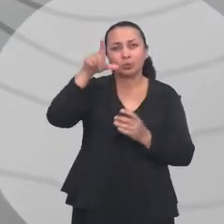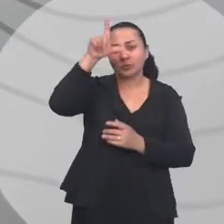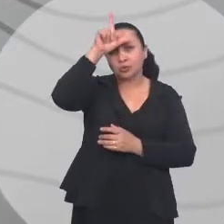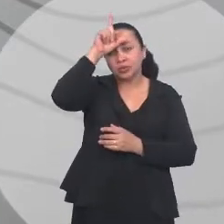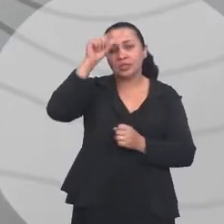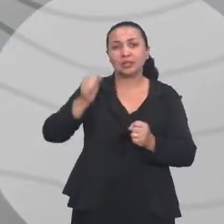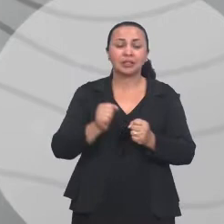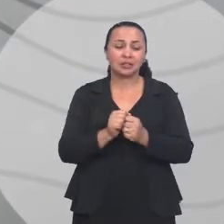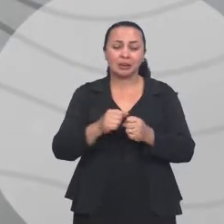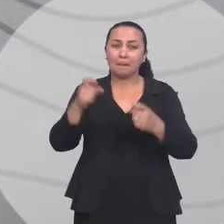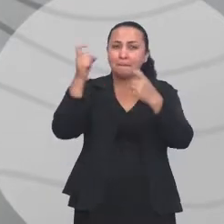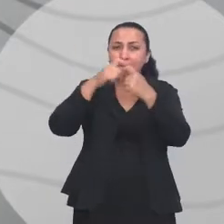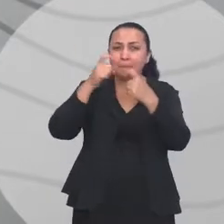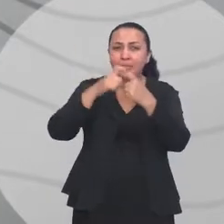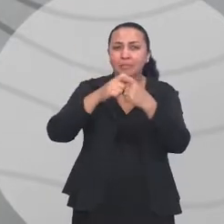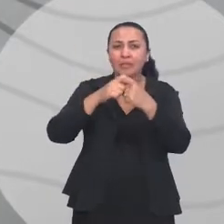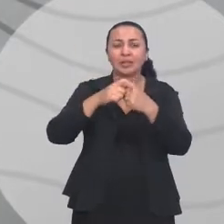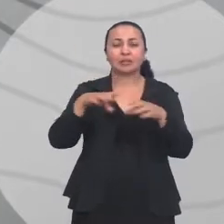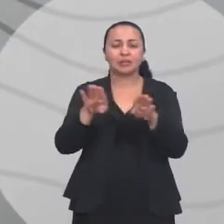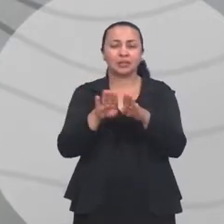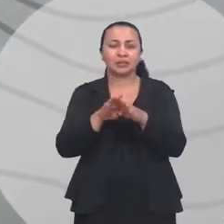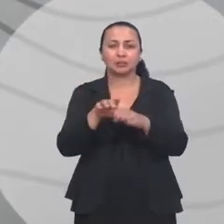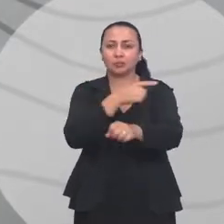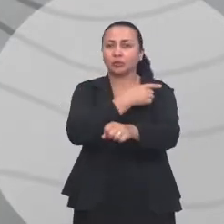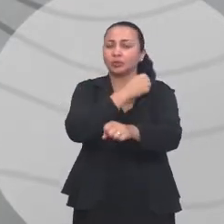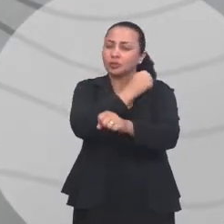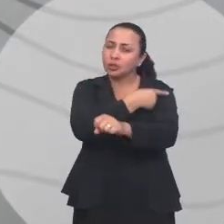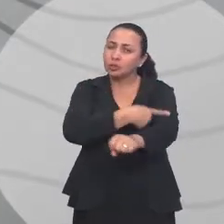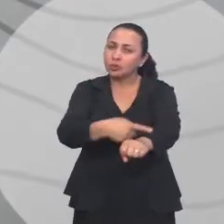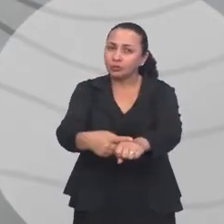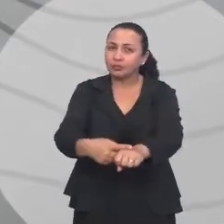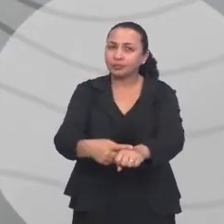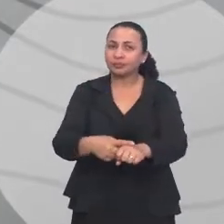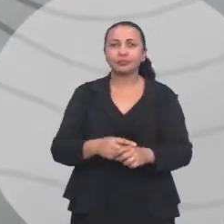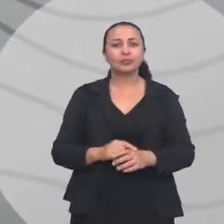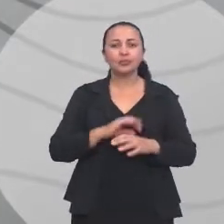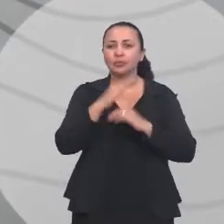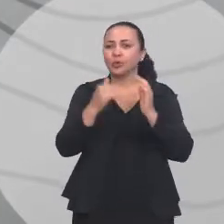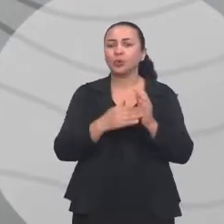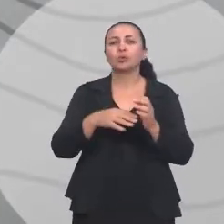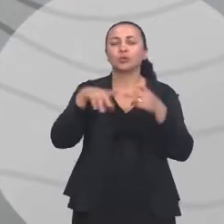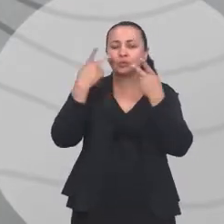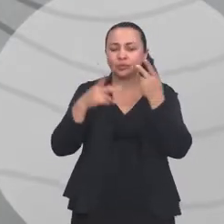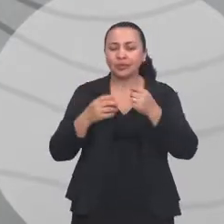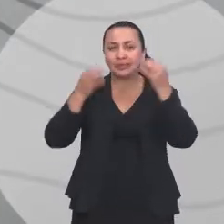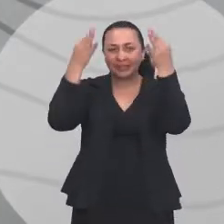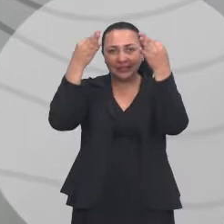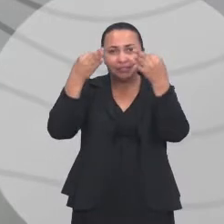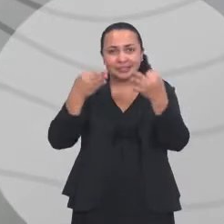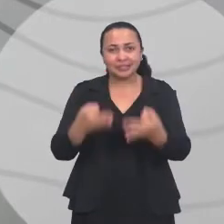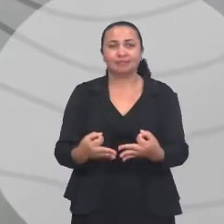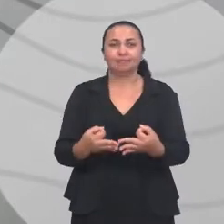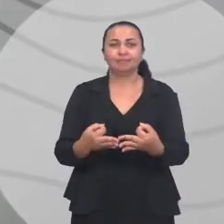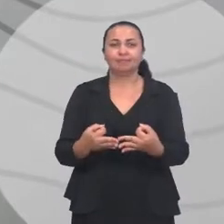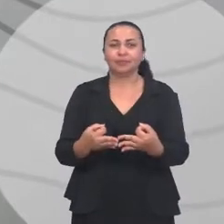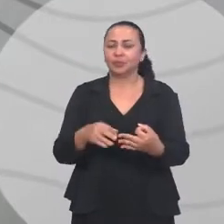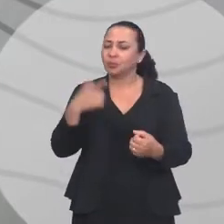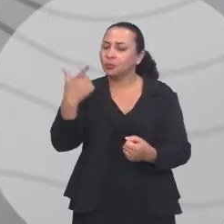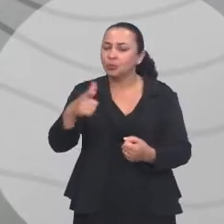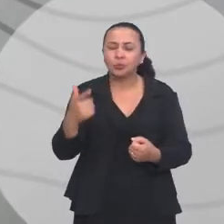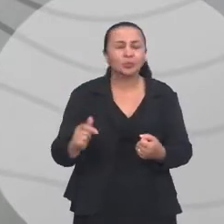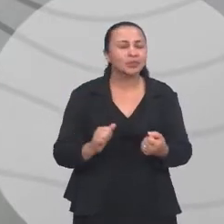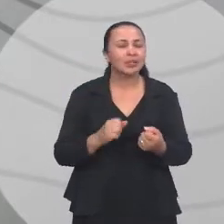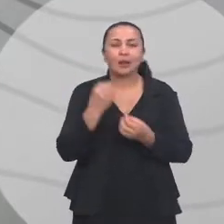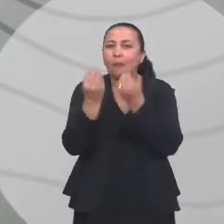autoridades médicas autoridades educacionais são praticamente unânimes só eu diria unânimes né e afirmar que não